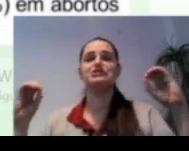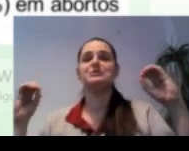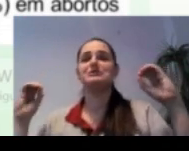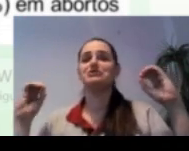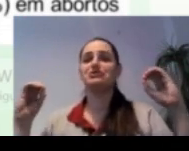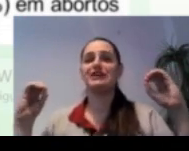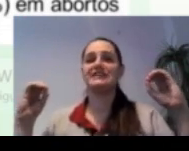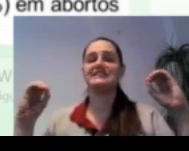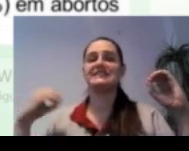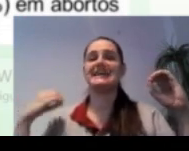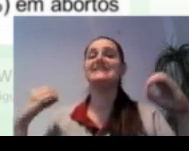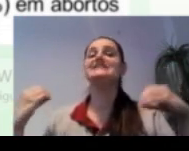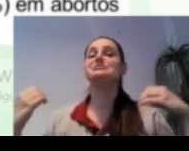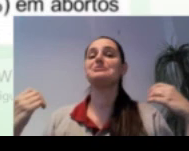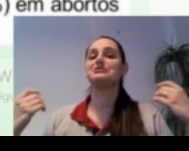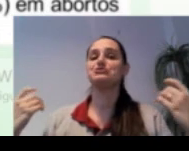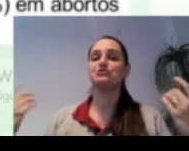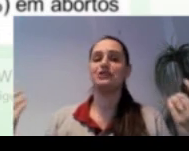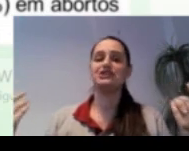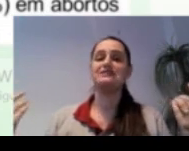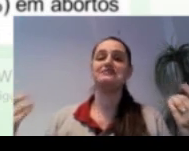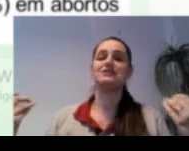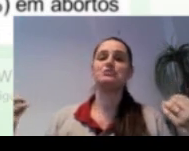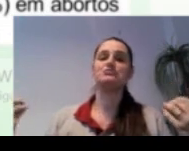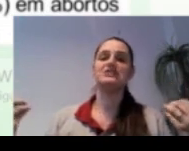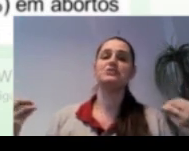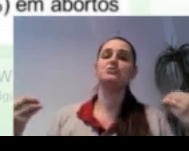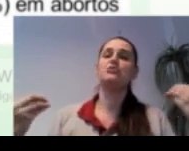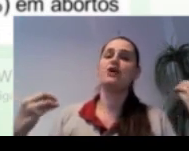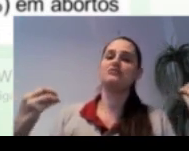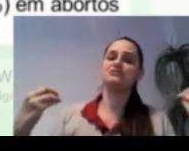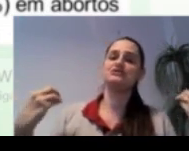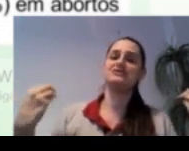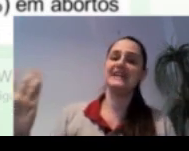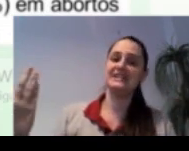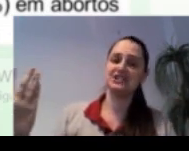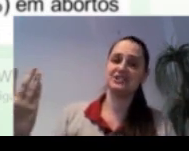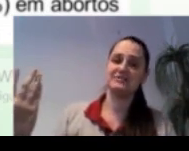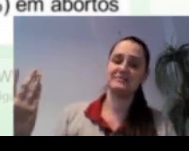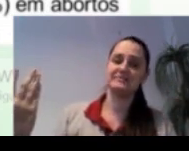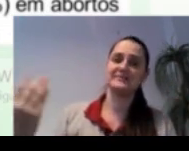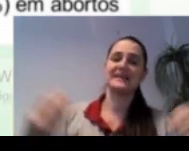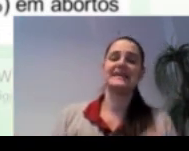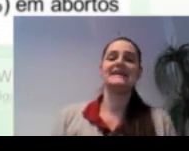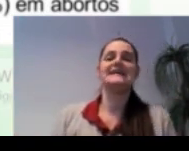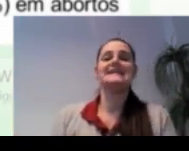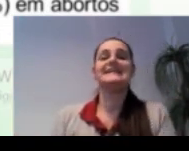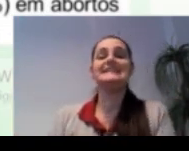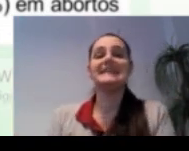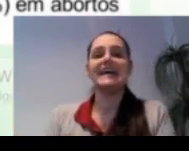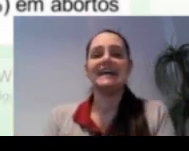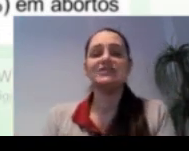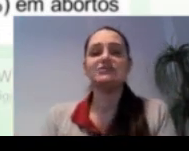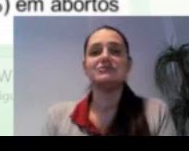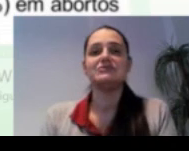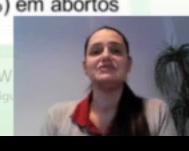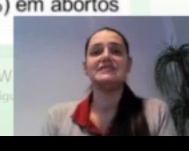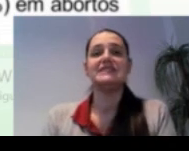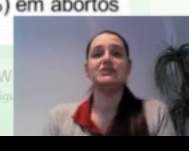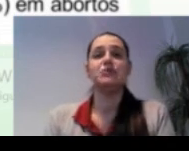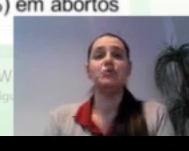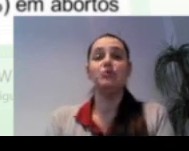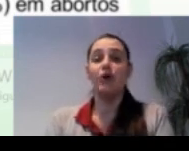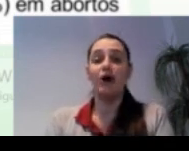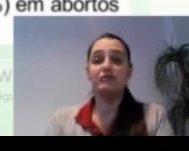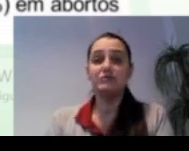e 2 espermatozoides. Cada espermatozoide fecunda um óvulo diferente. Nesse caso,